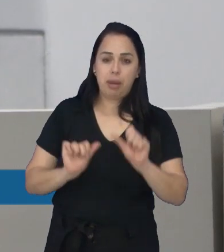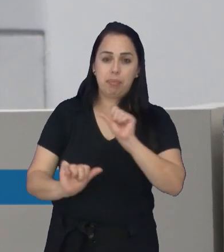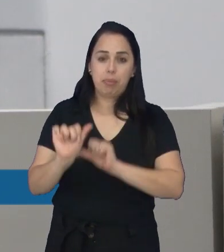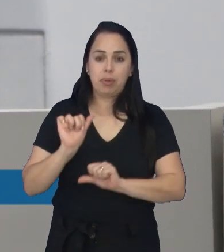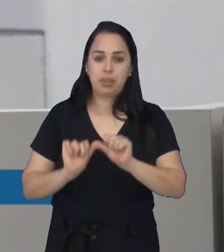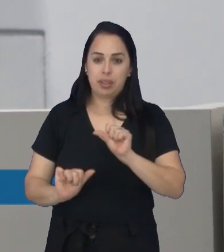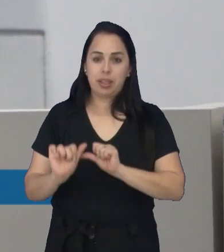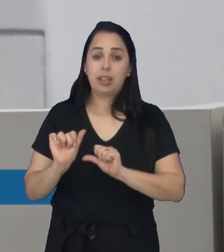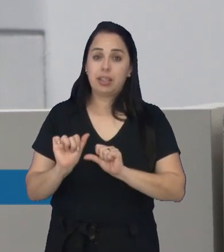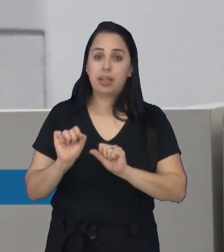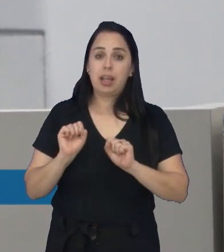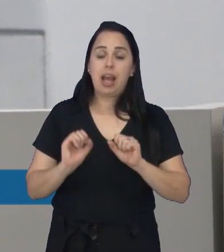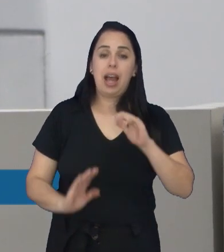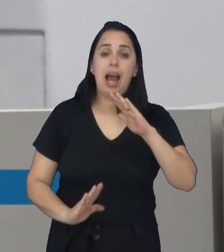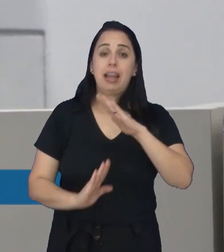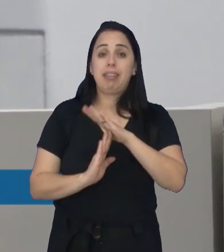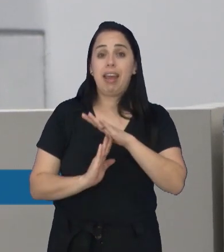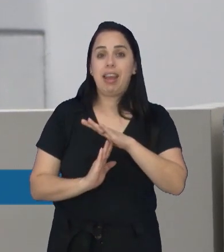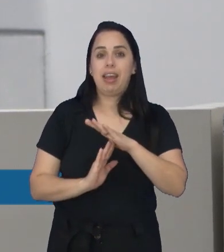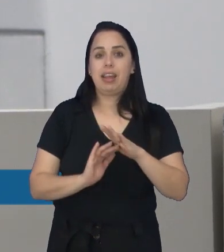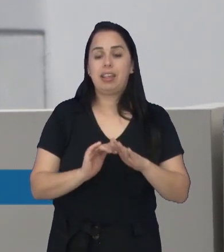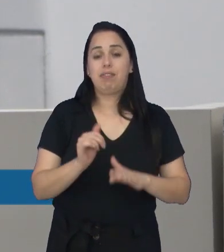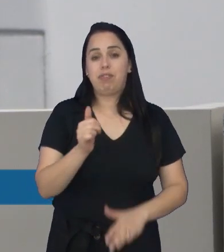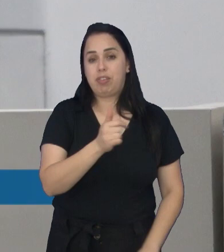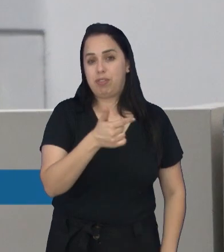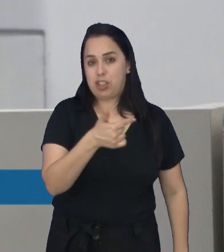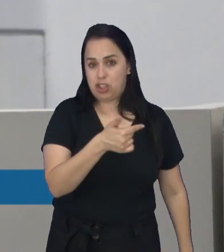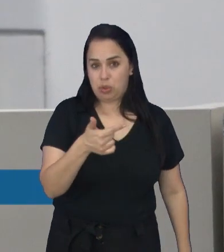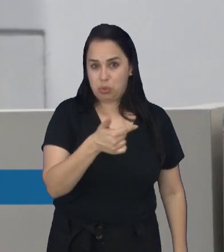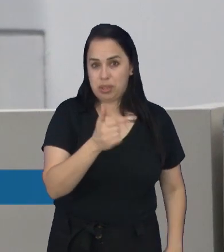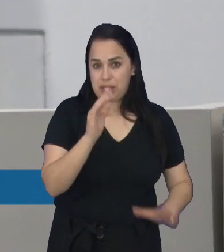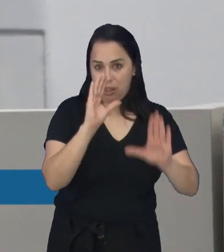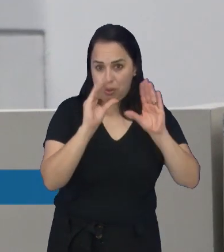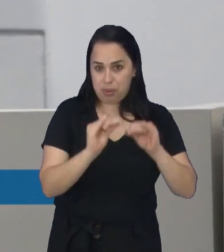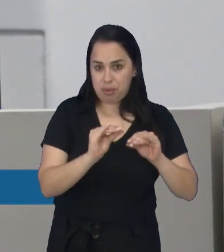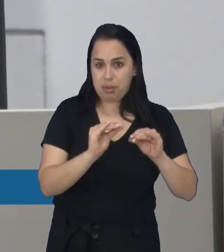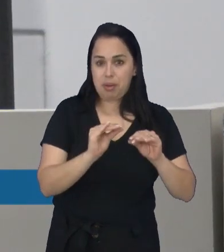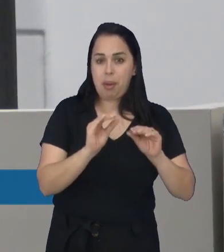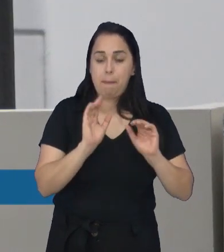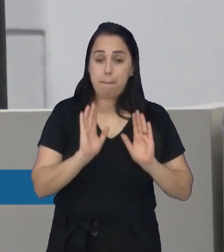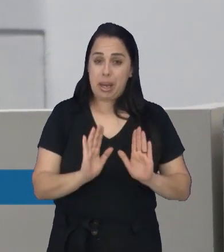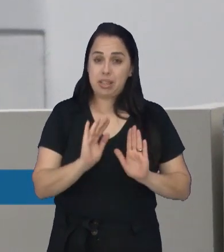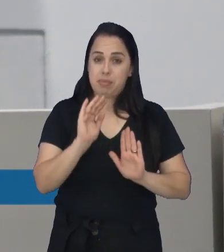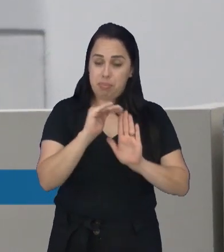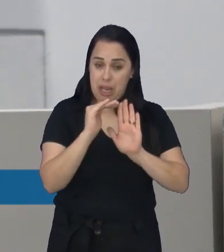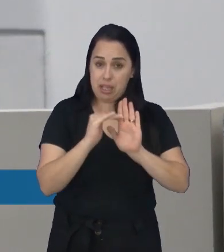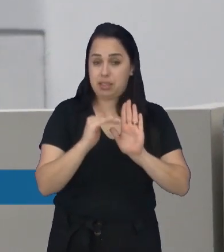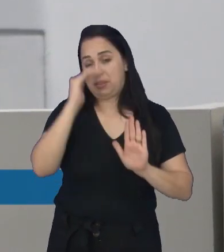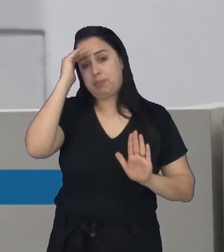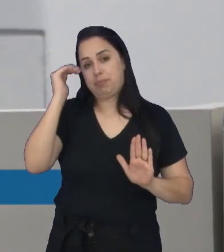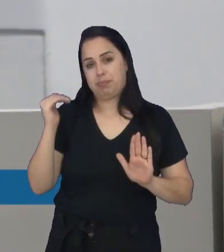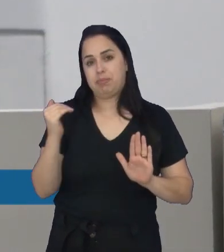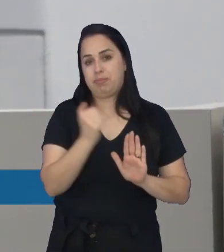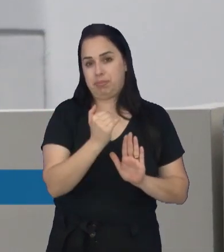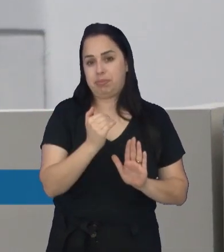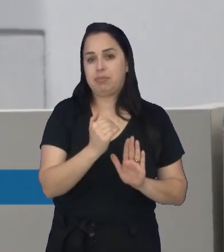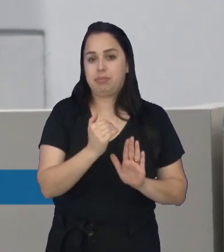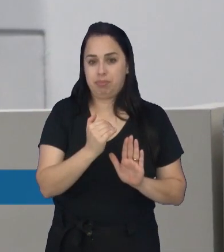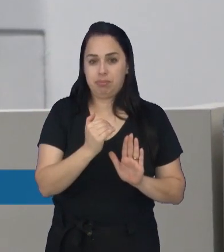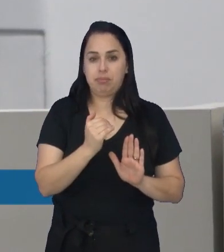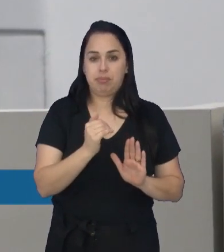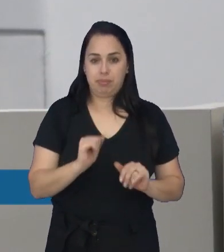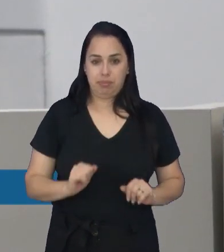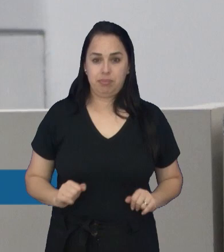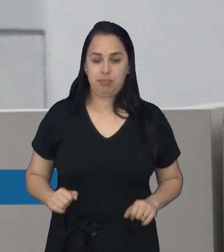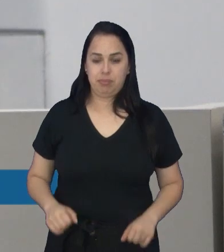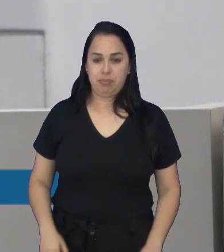em relação a você poder ter música até 22 horas mas isso não exime de cumprir a legislação de Sossego de silêncio